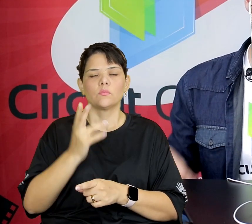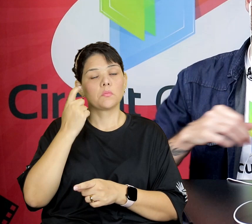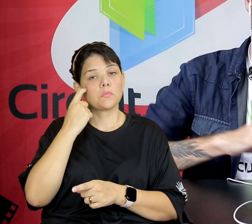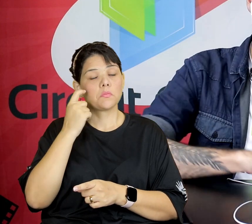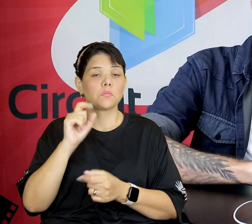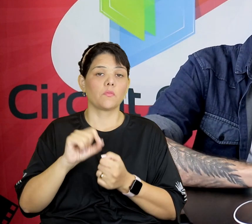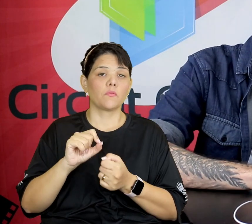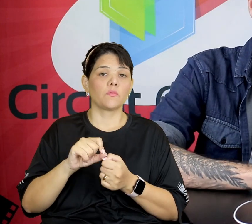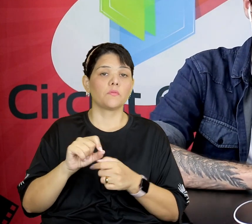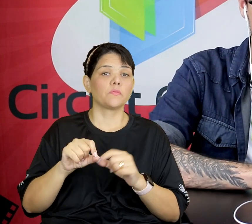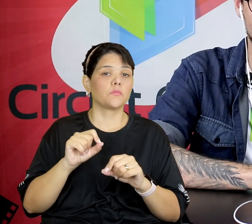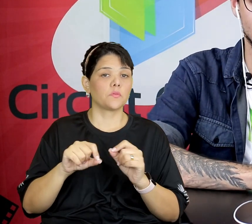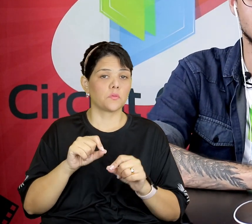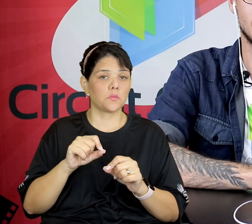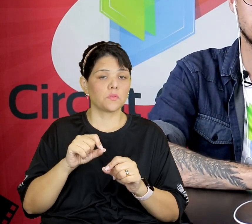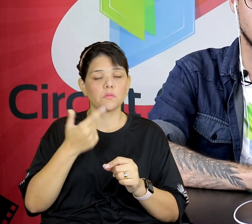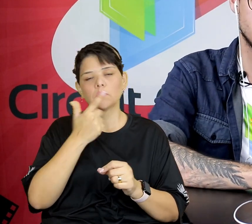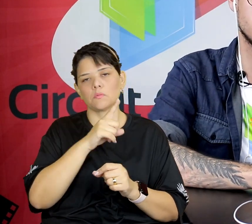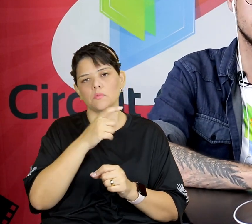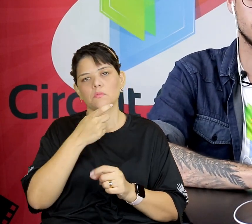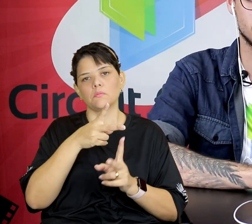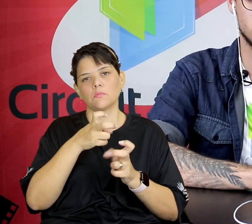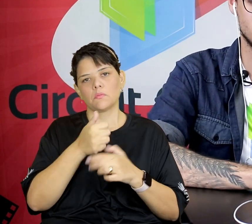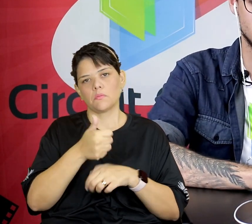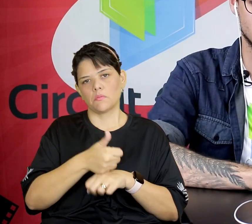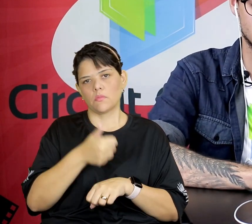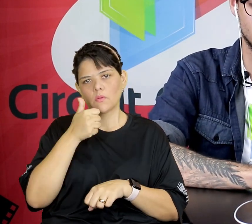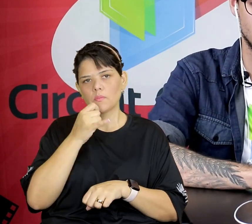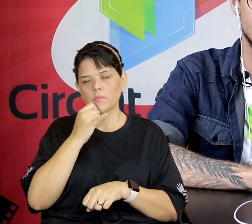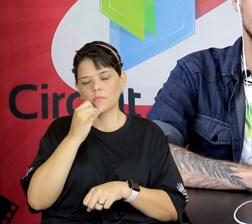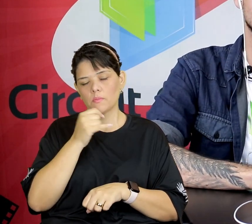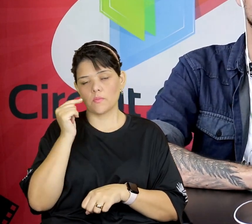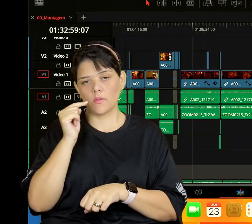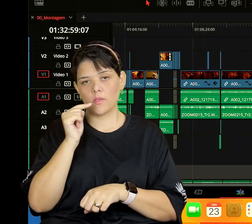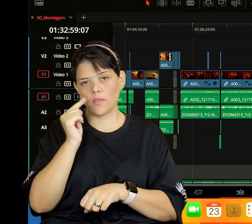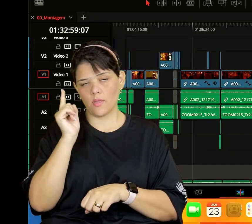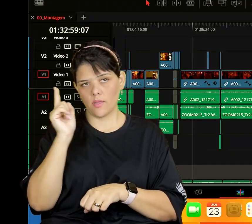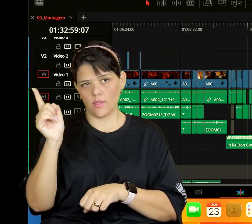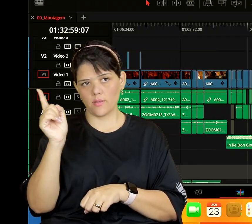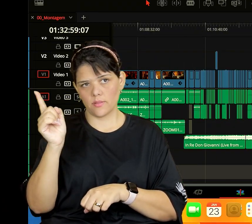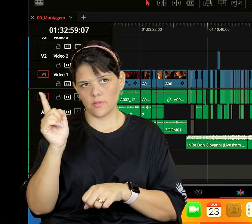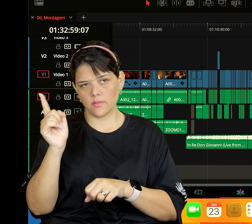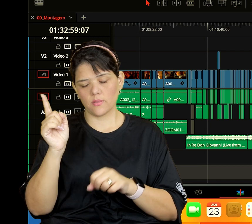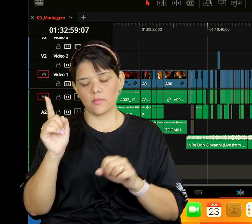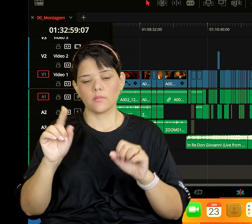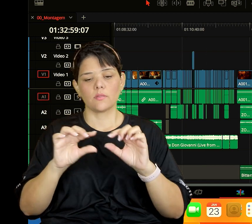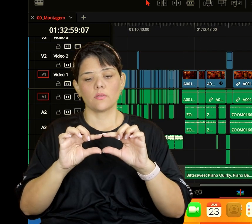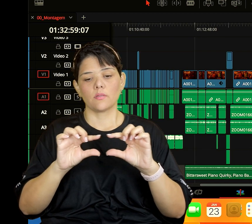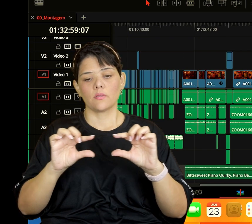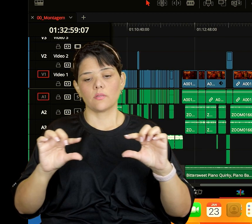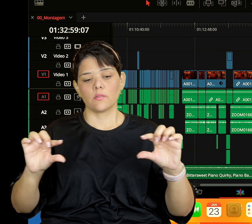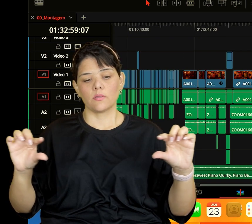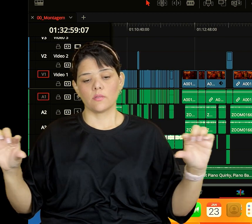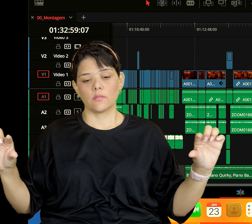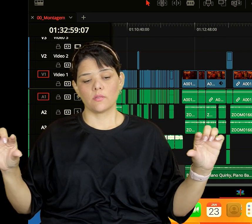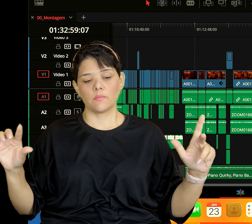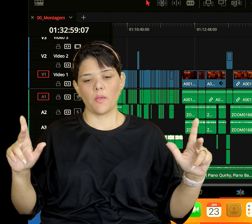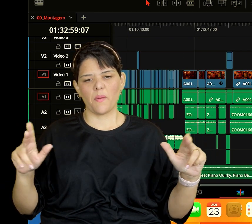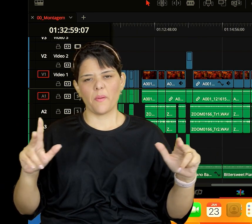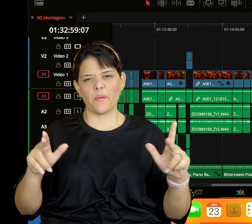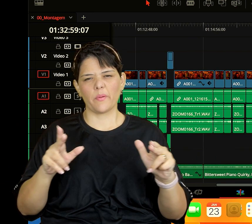exemplo, esse filme aqui, essa timeline que eu trouxe para vocês. Parece que tem muito corte,